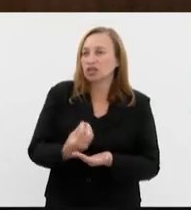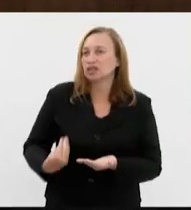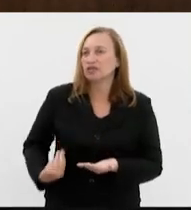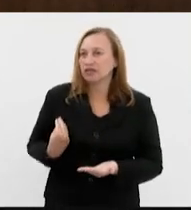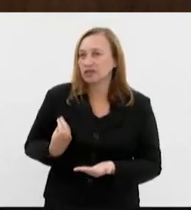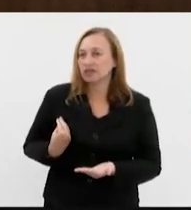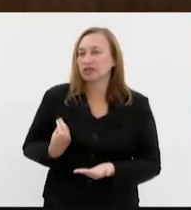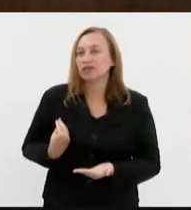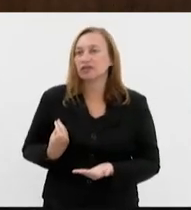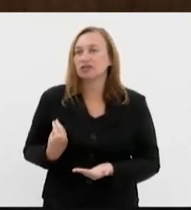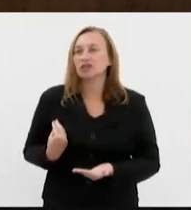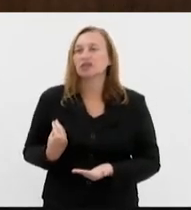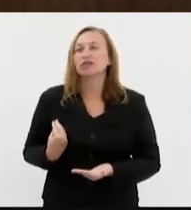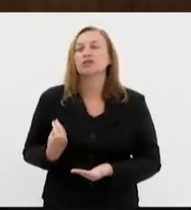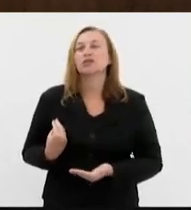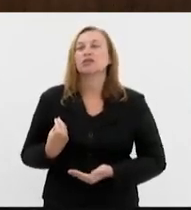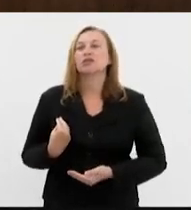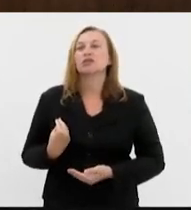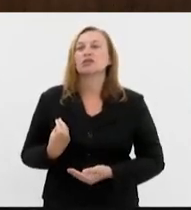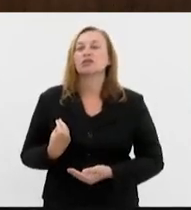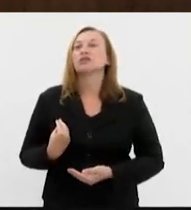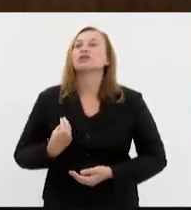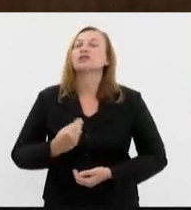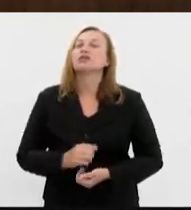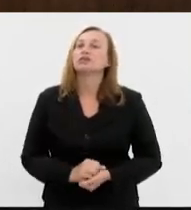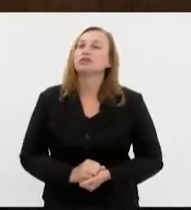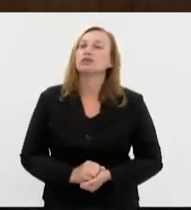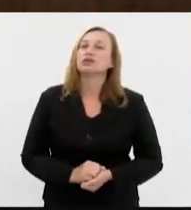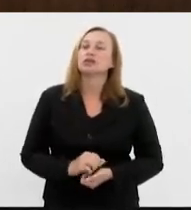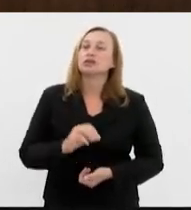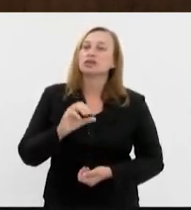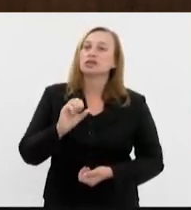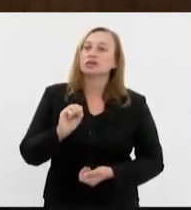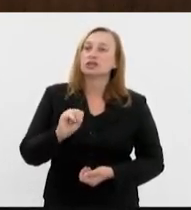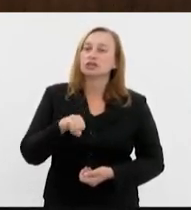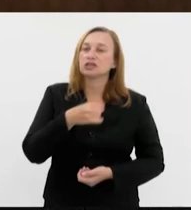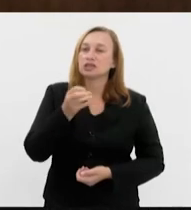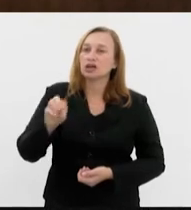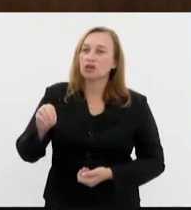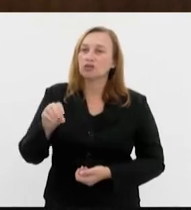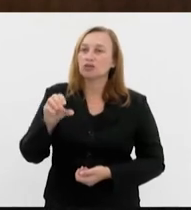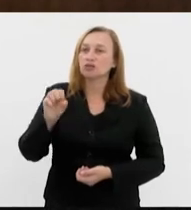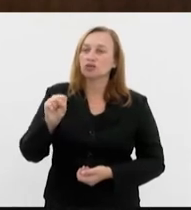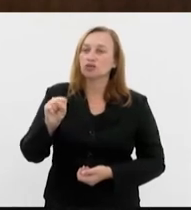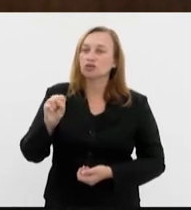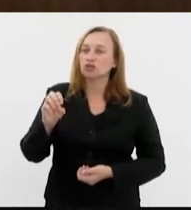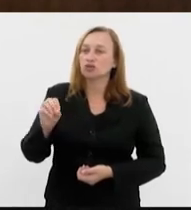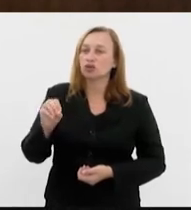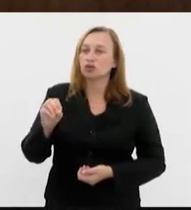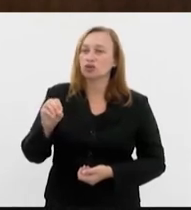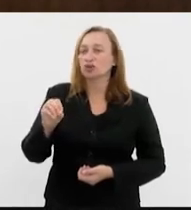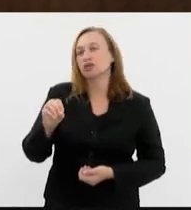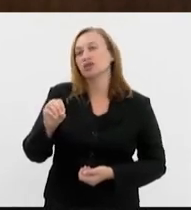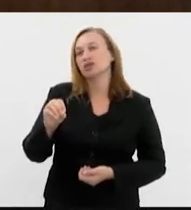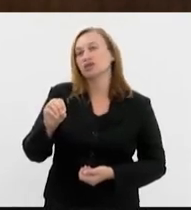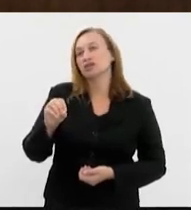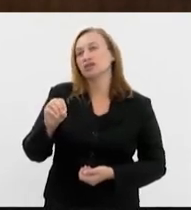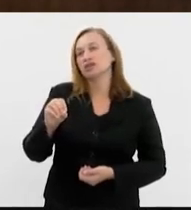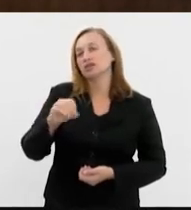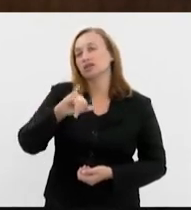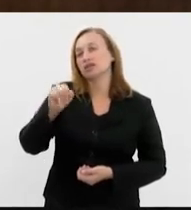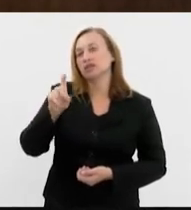presença de uma grande liderança, São José do Vale do Rio Preto, com muito respeito aos demais vereadores, mas o melhor vereador daquela